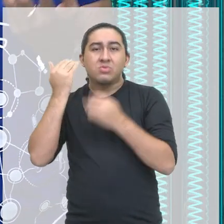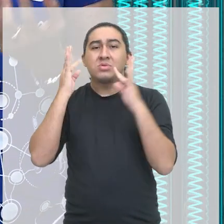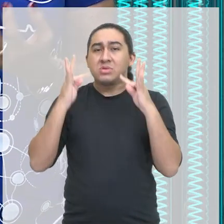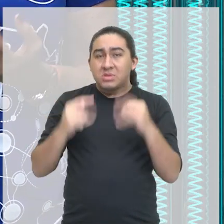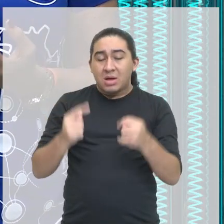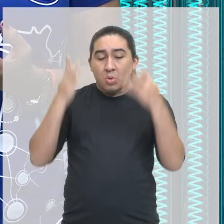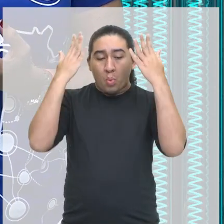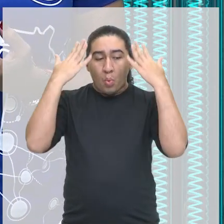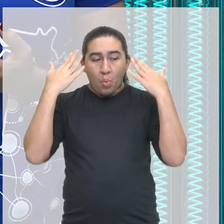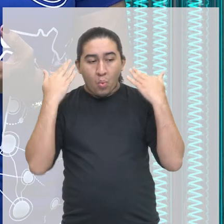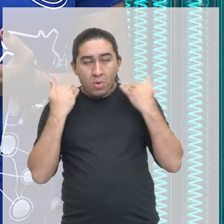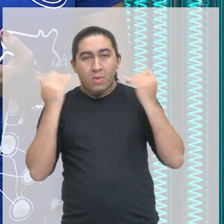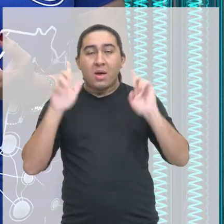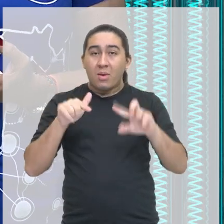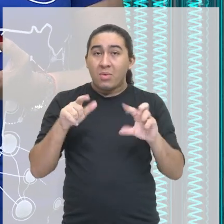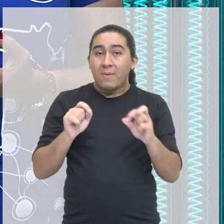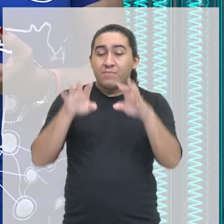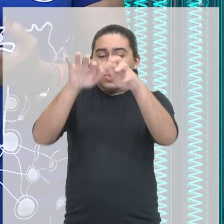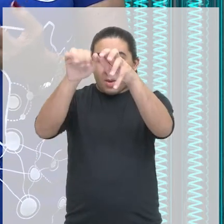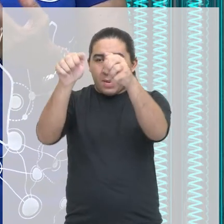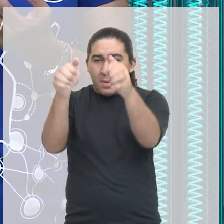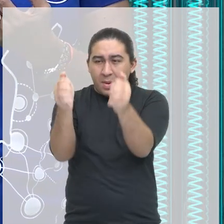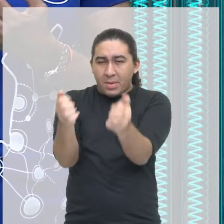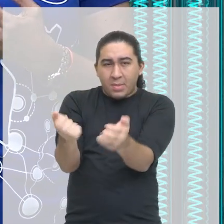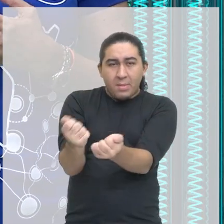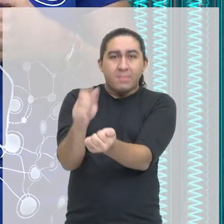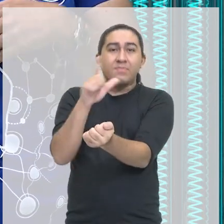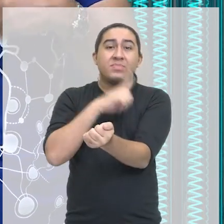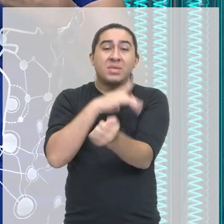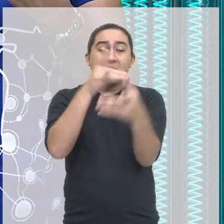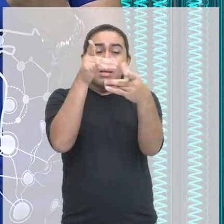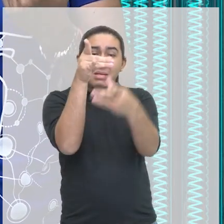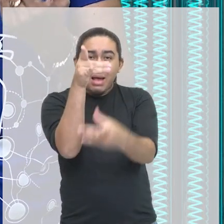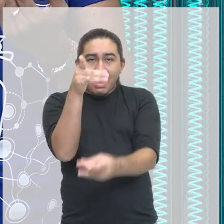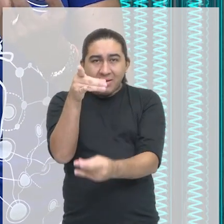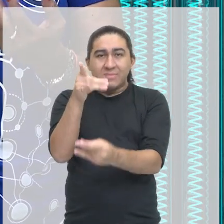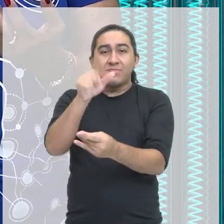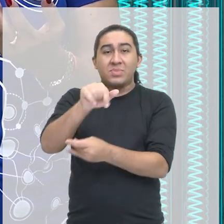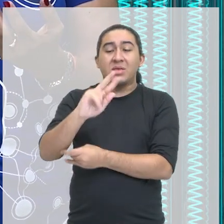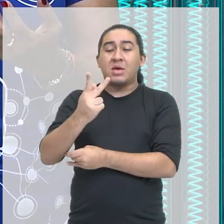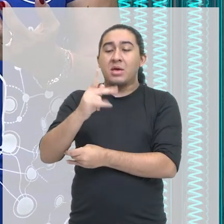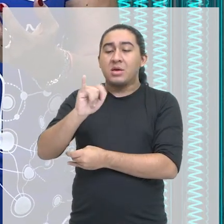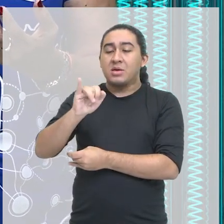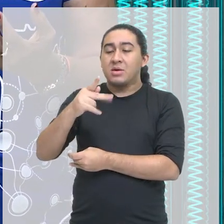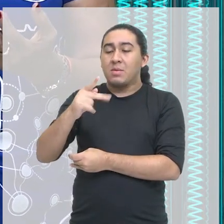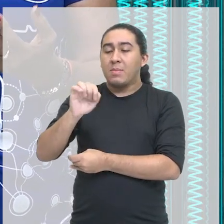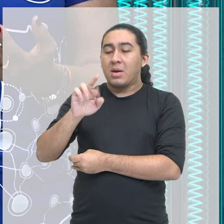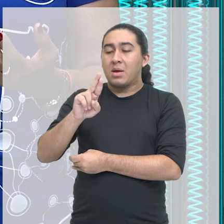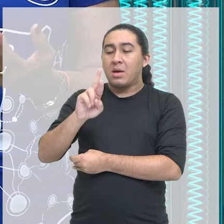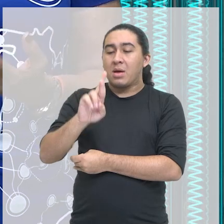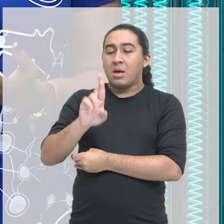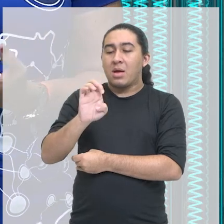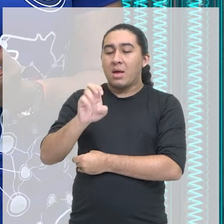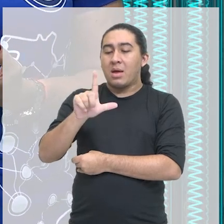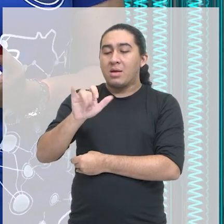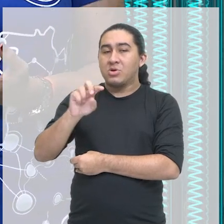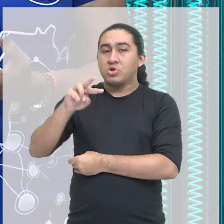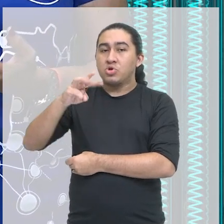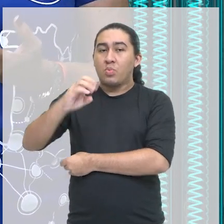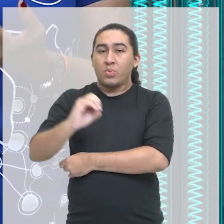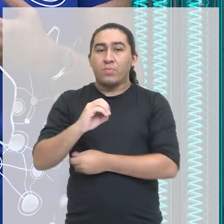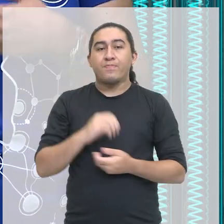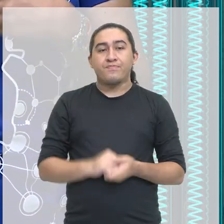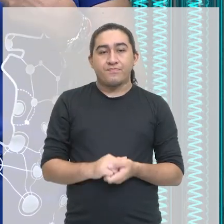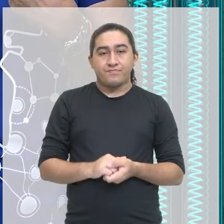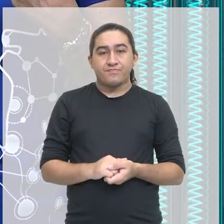uma escultura de cera hiperrealista que nós vamos ver mais adiante. Então, o hiperrealismo ele